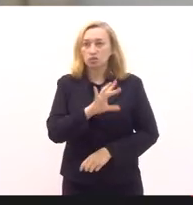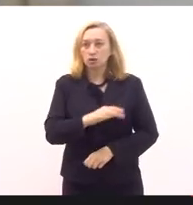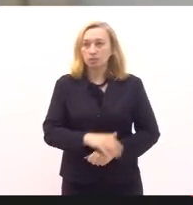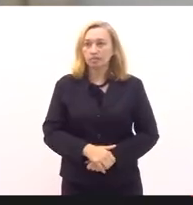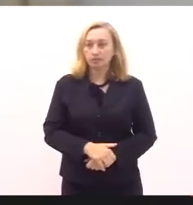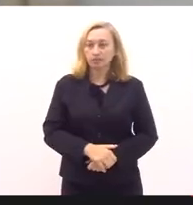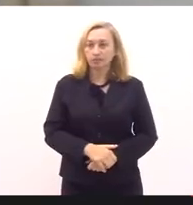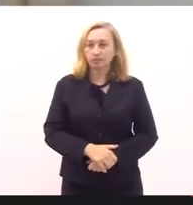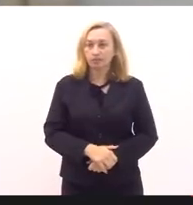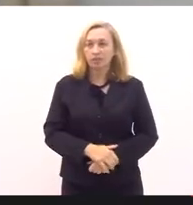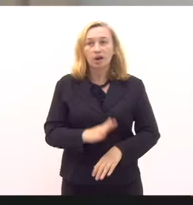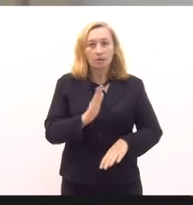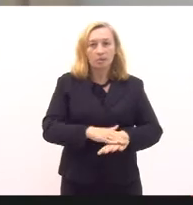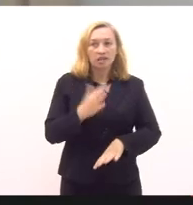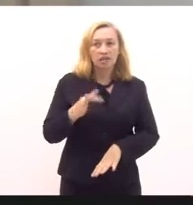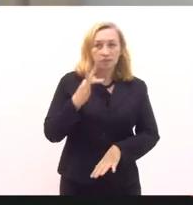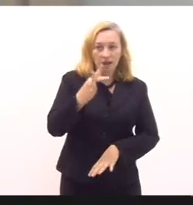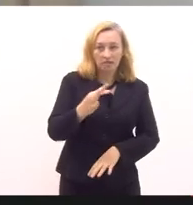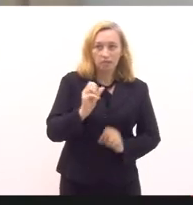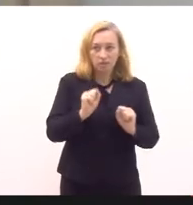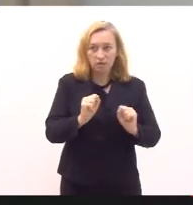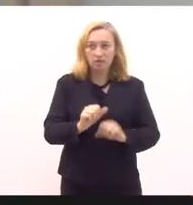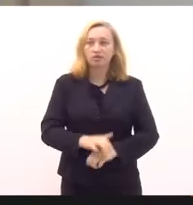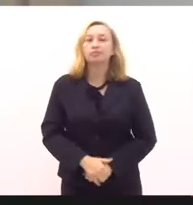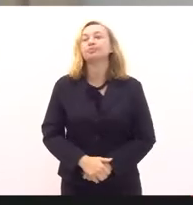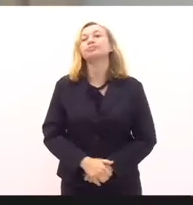isso, sendo o mais breve possível.